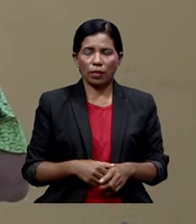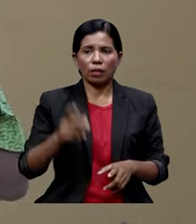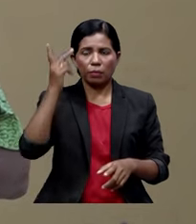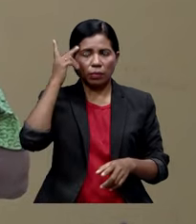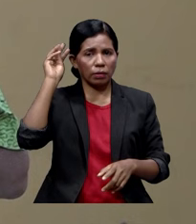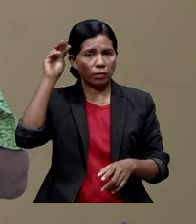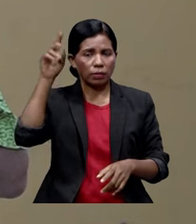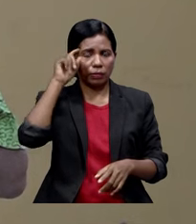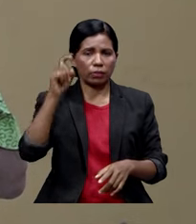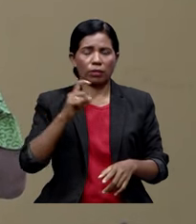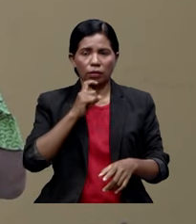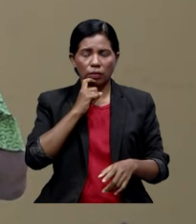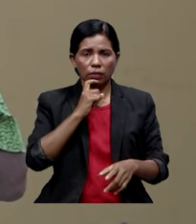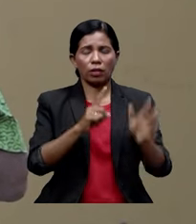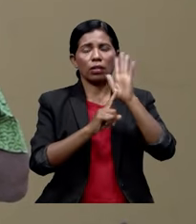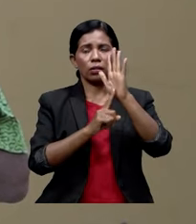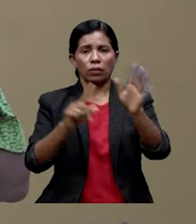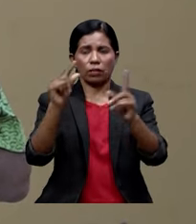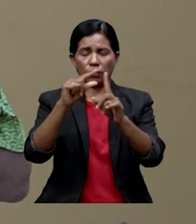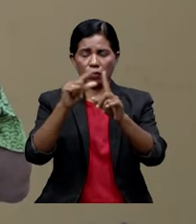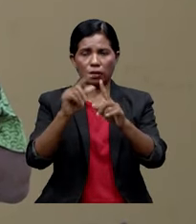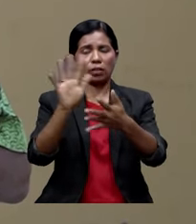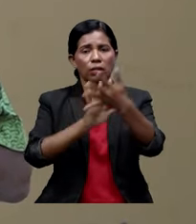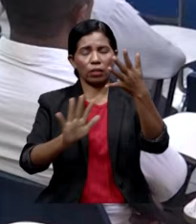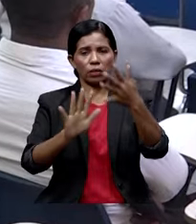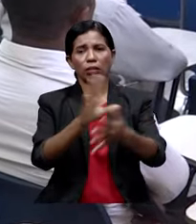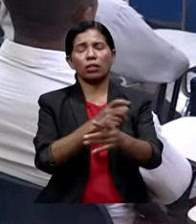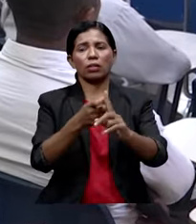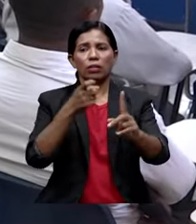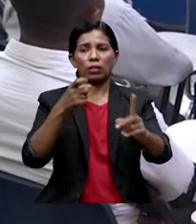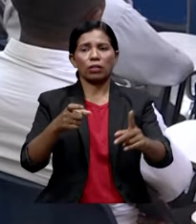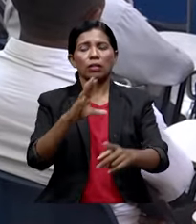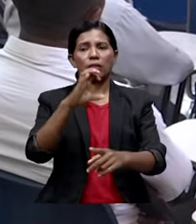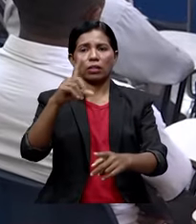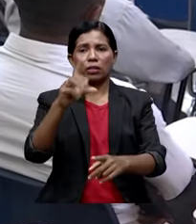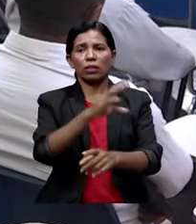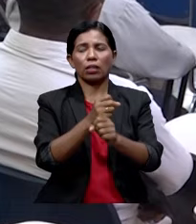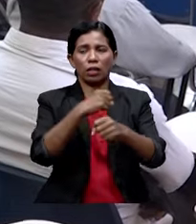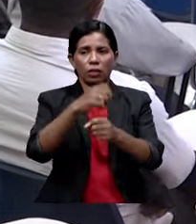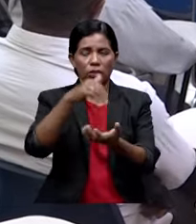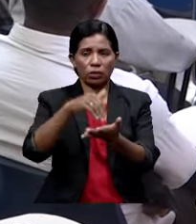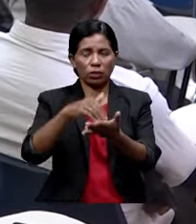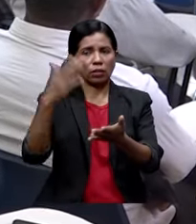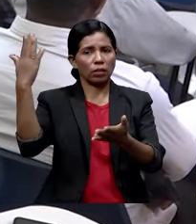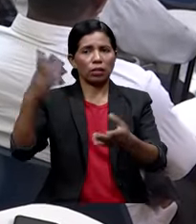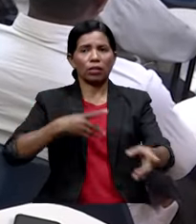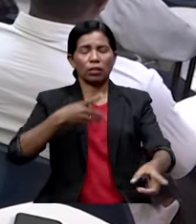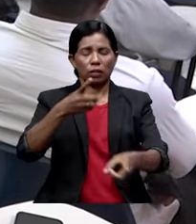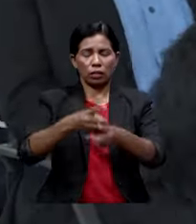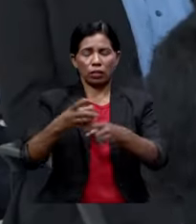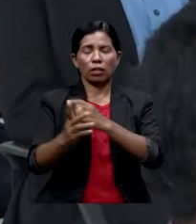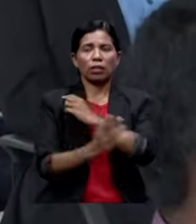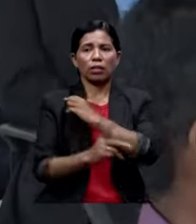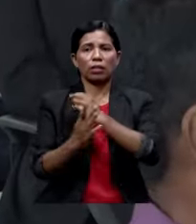Primeiro-Ministro Karasan Nagus Mão, Natolia Hirakne, e a cerimônia de despedida Bolseiro Sirat B. Sialau Estudo e a área de Reito de Portugal.